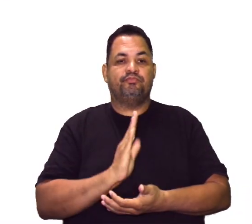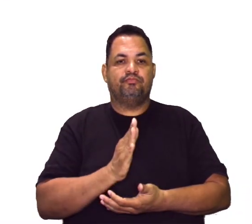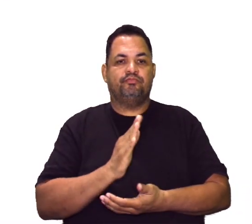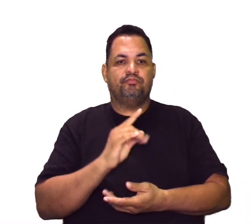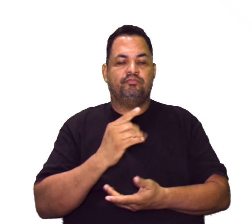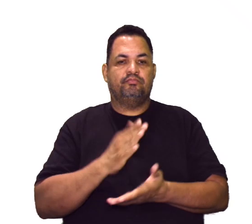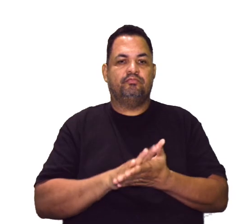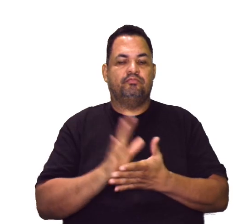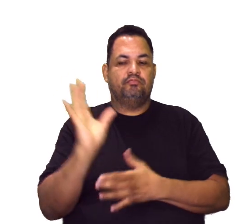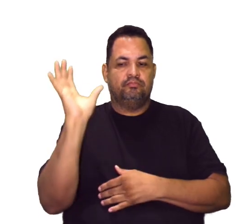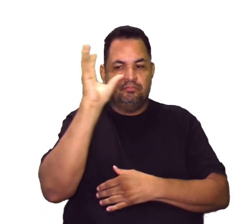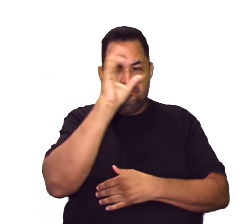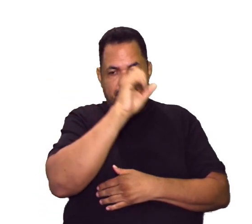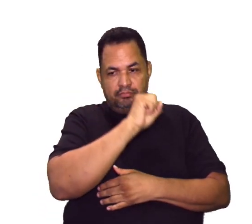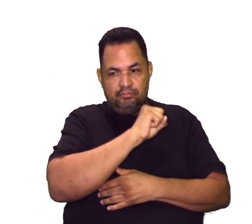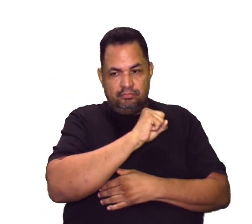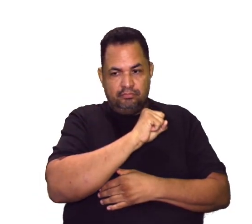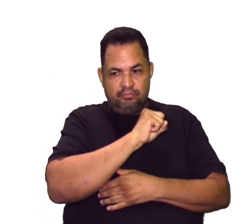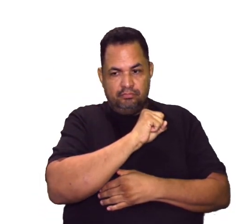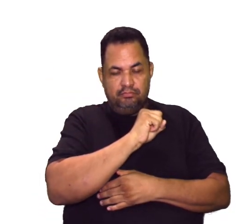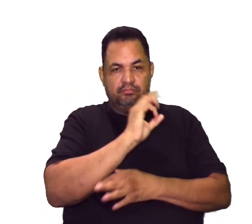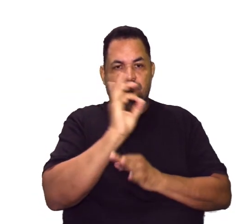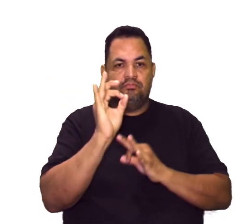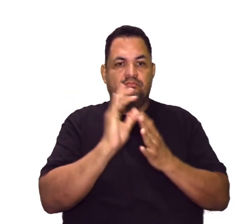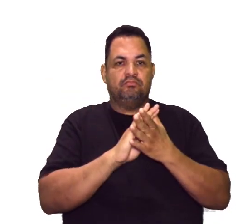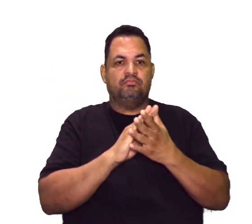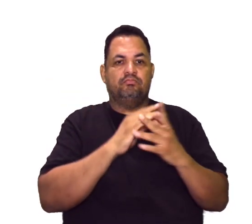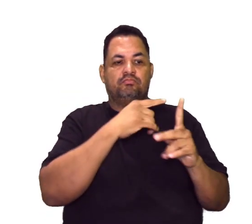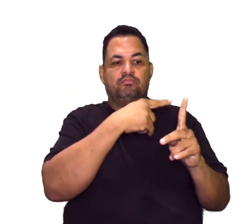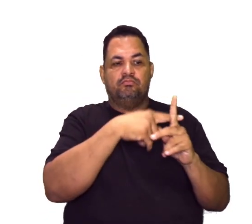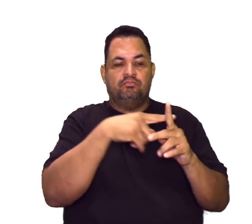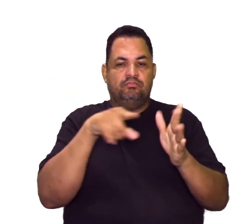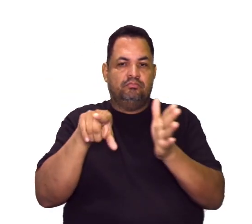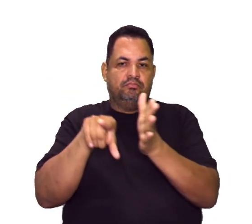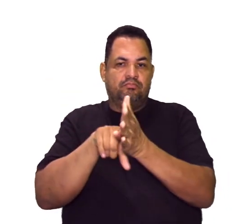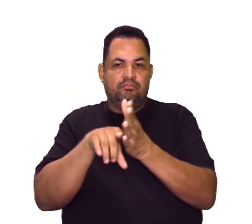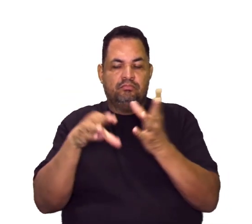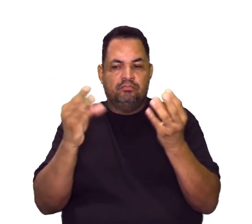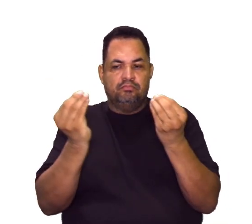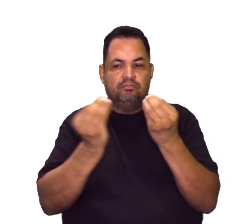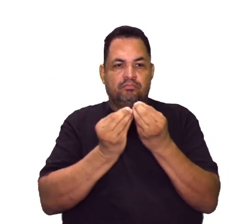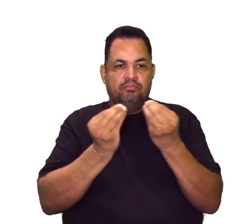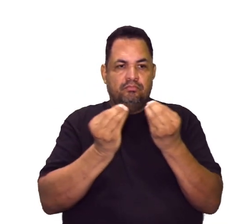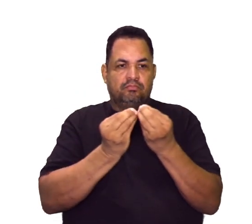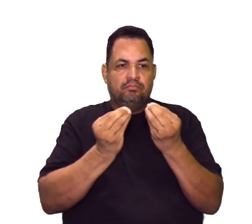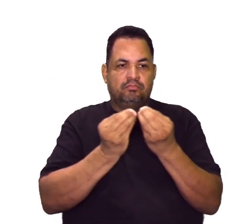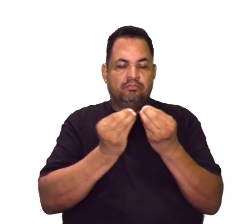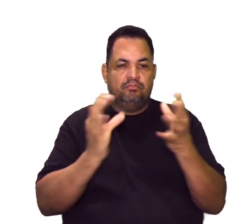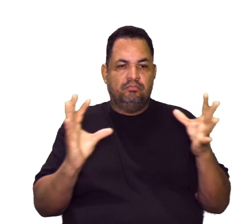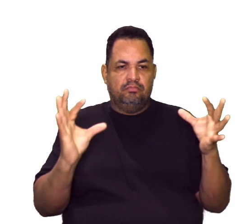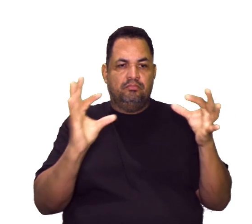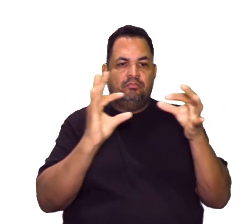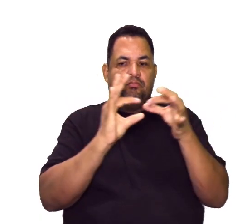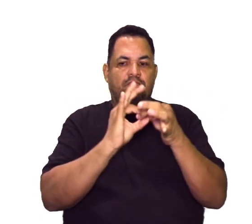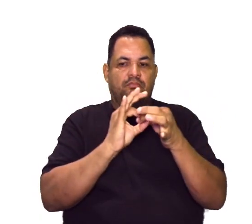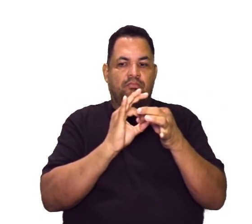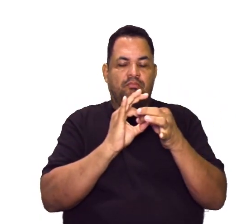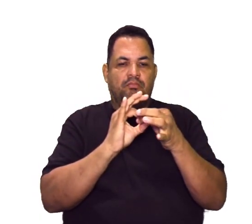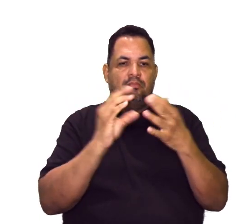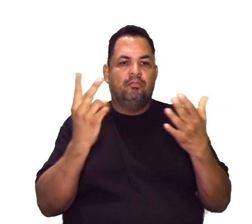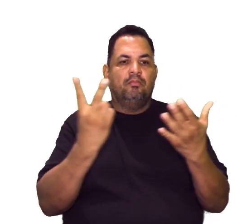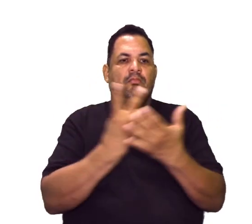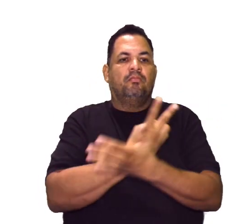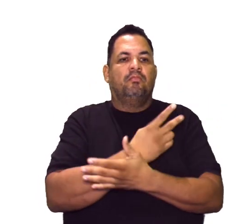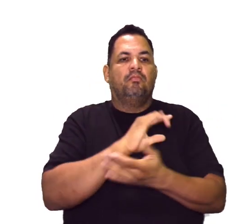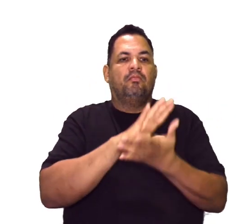você aprendeu sobre a polaridade das ligações que acontecem